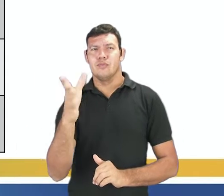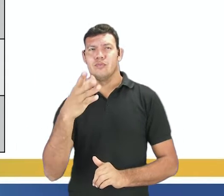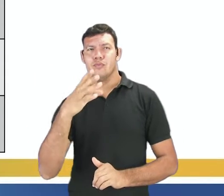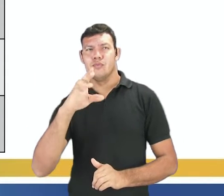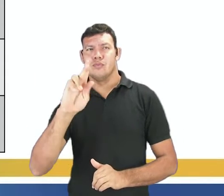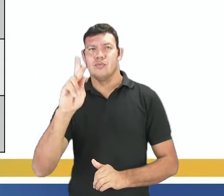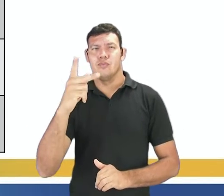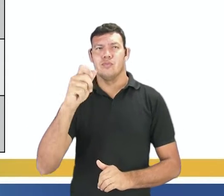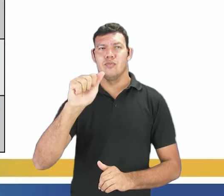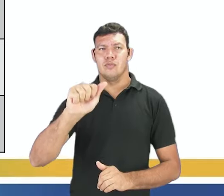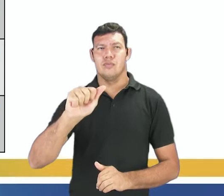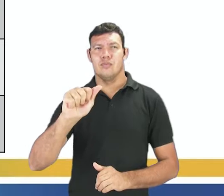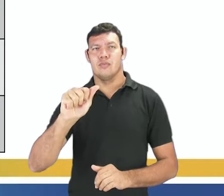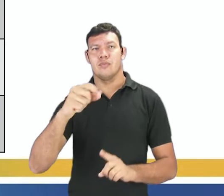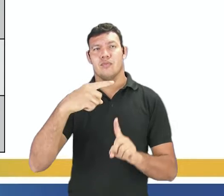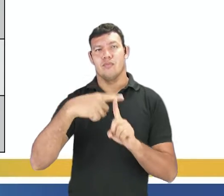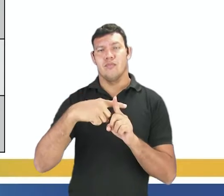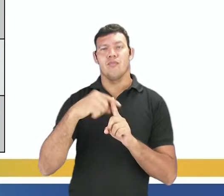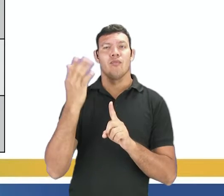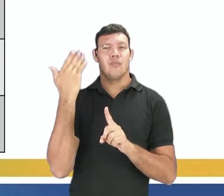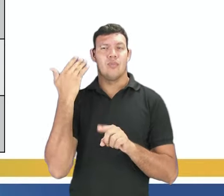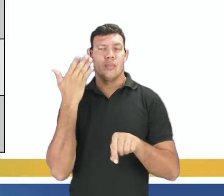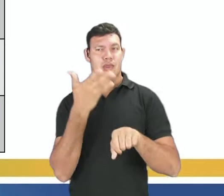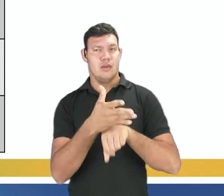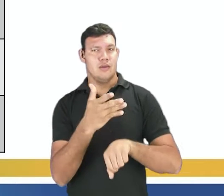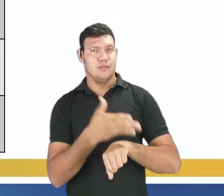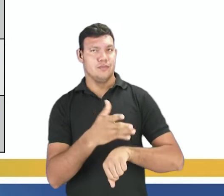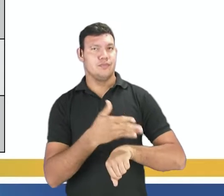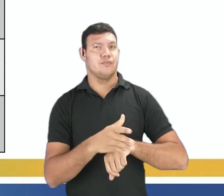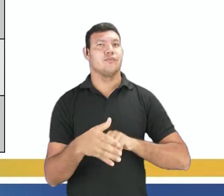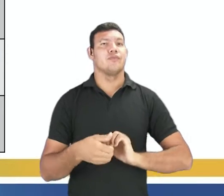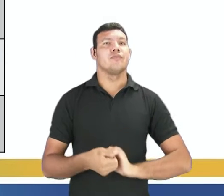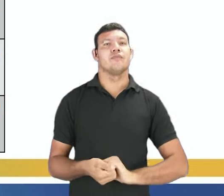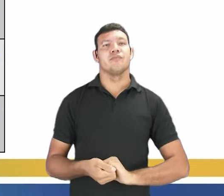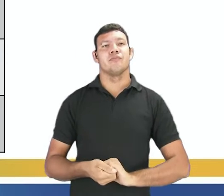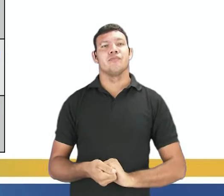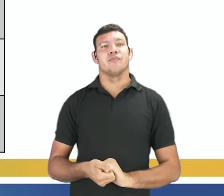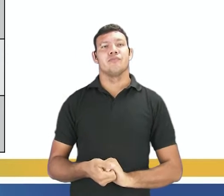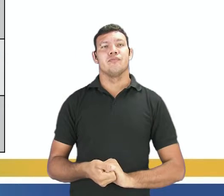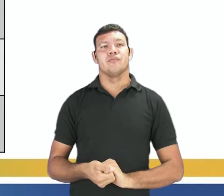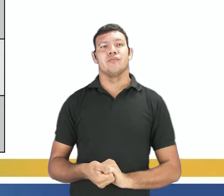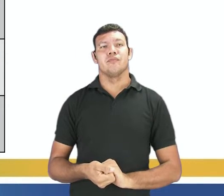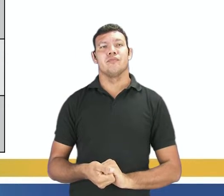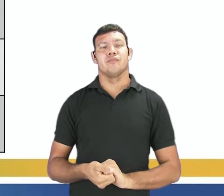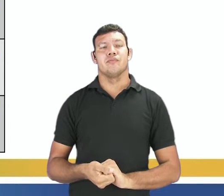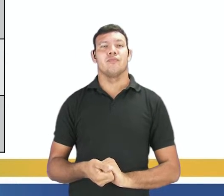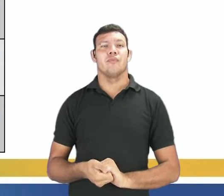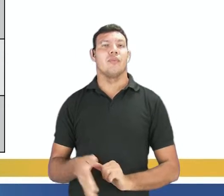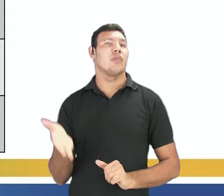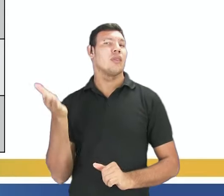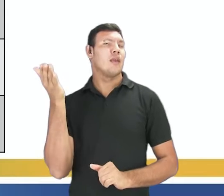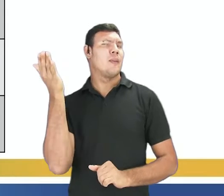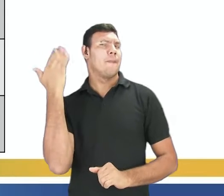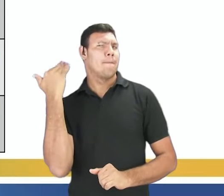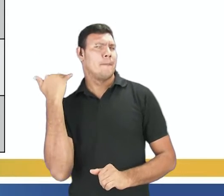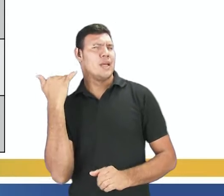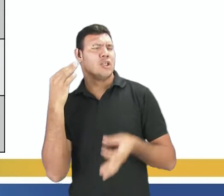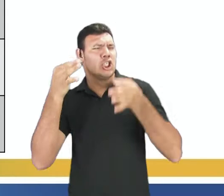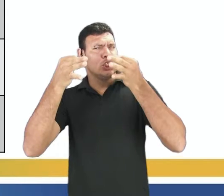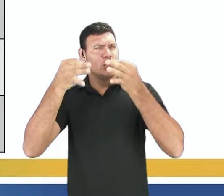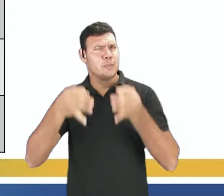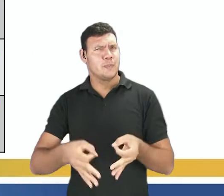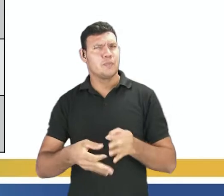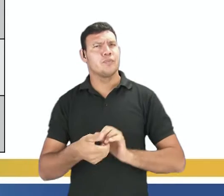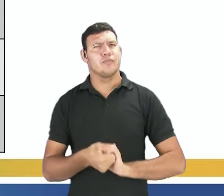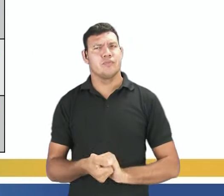participle. Tá vendo? Have or has mais passado particípio. Present perfect expressa ações